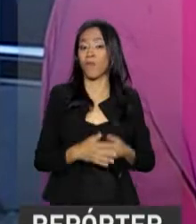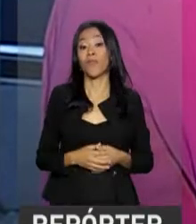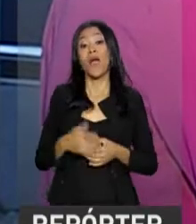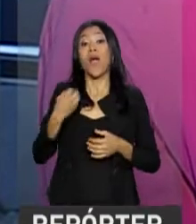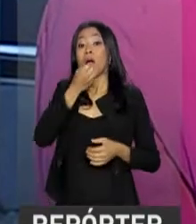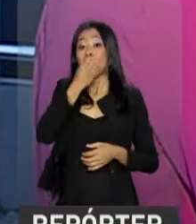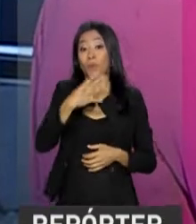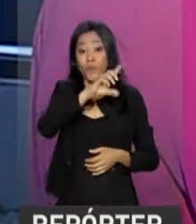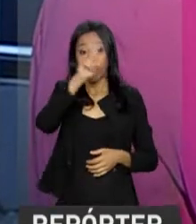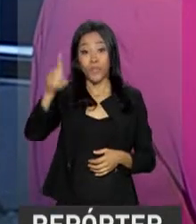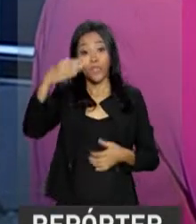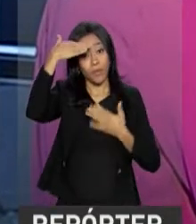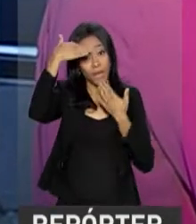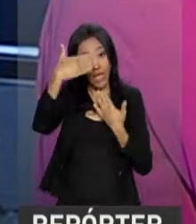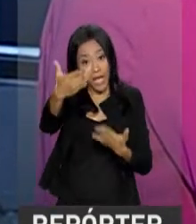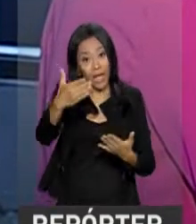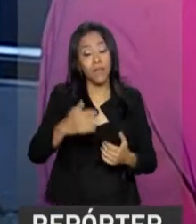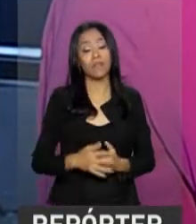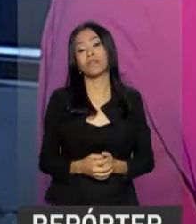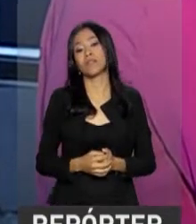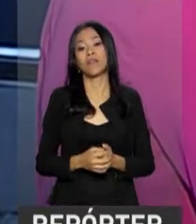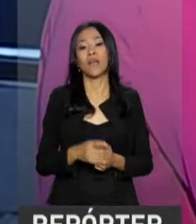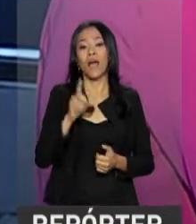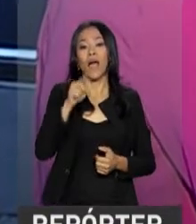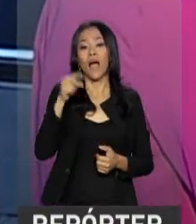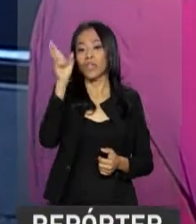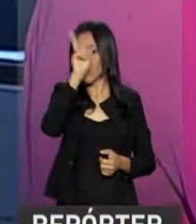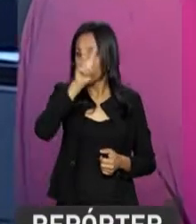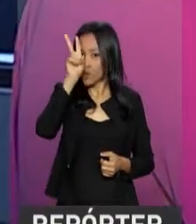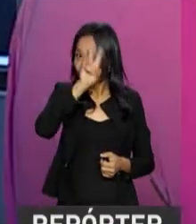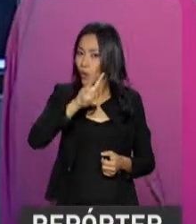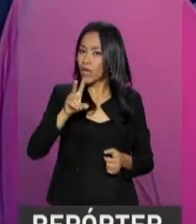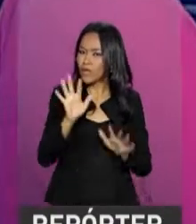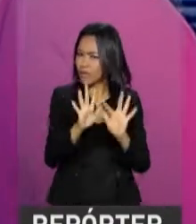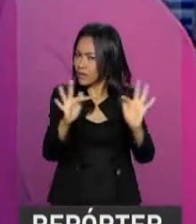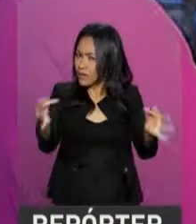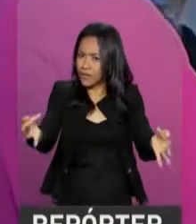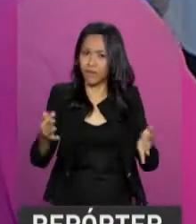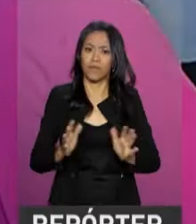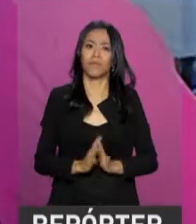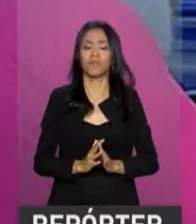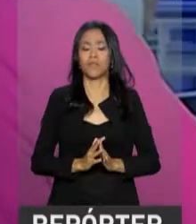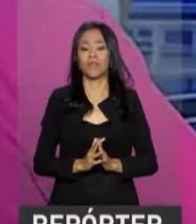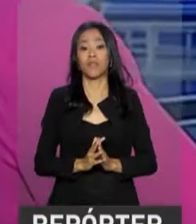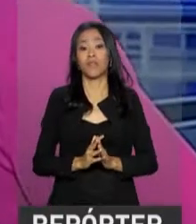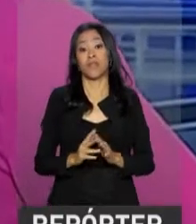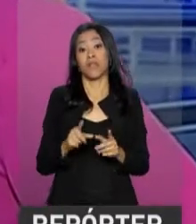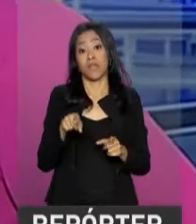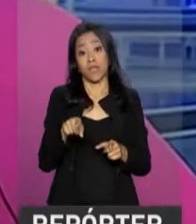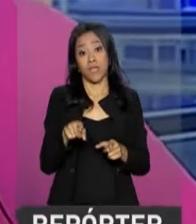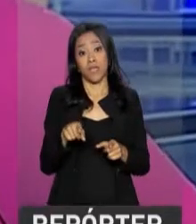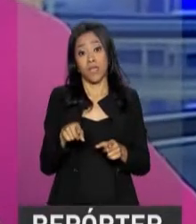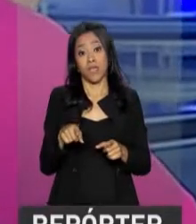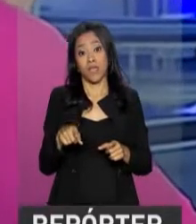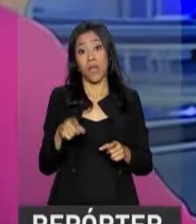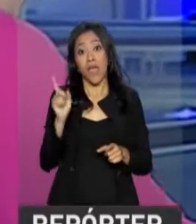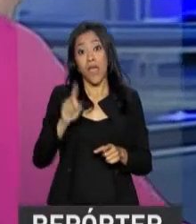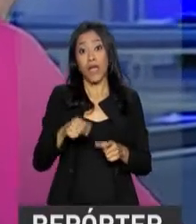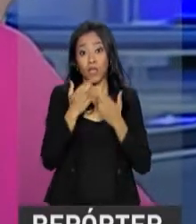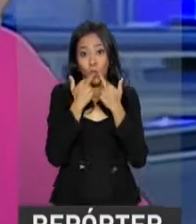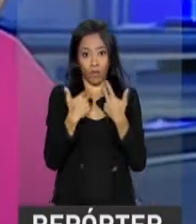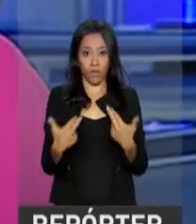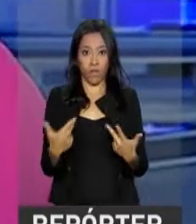obrigado. Basicamente, a história é bem simples, a necessidade é a mãe da